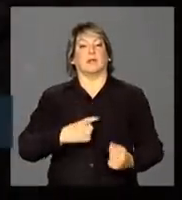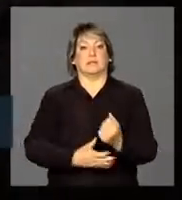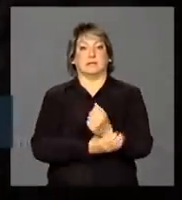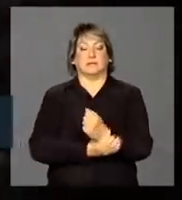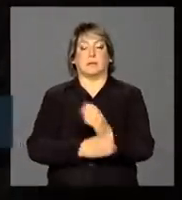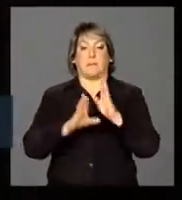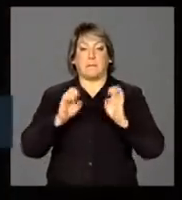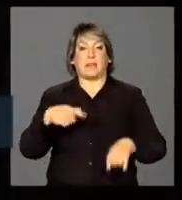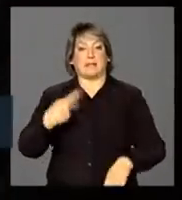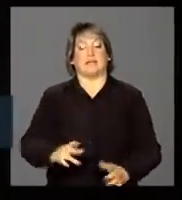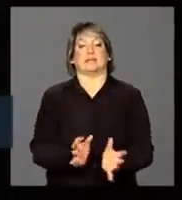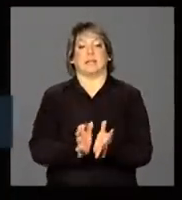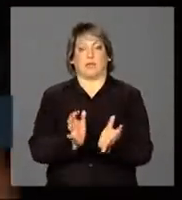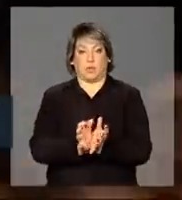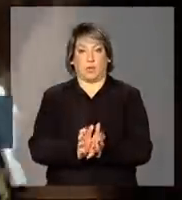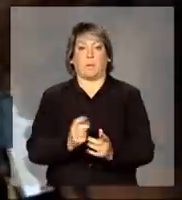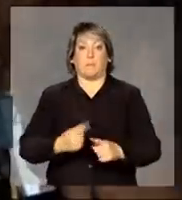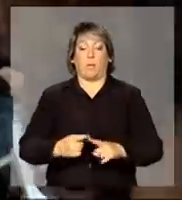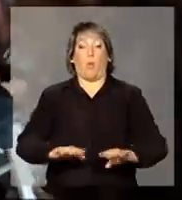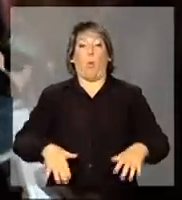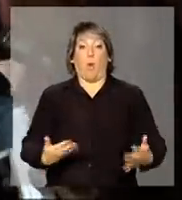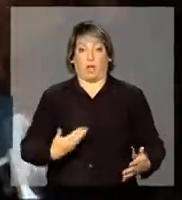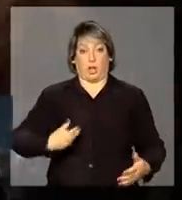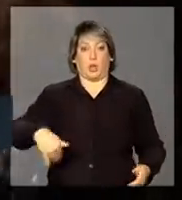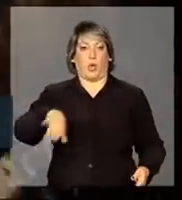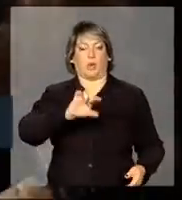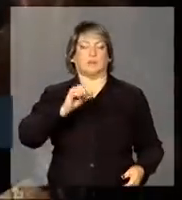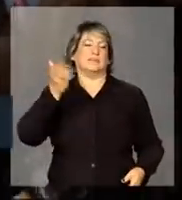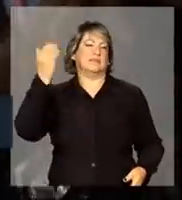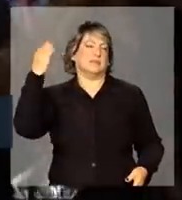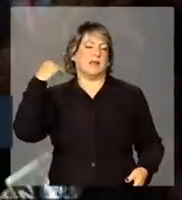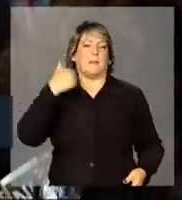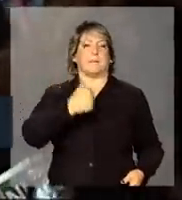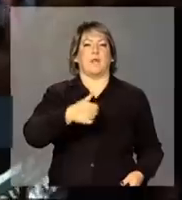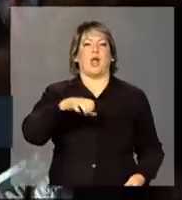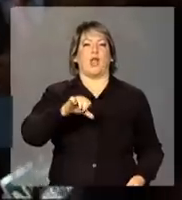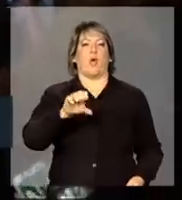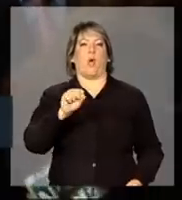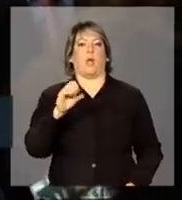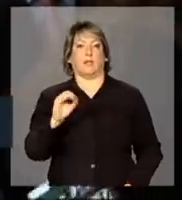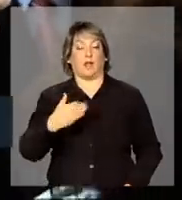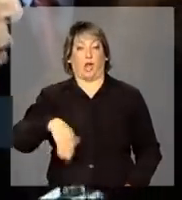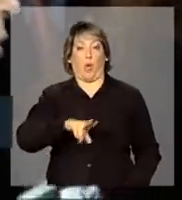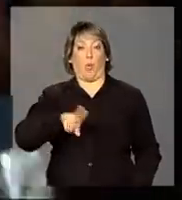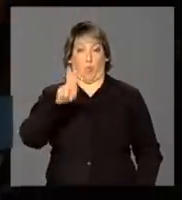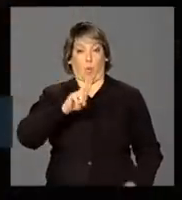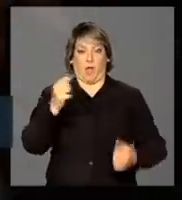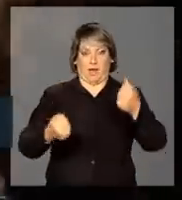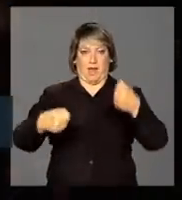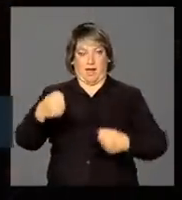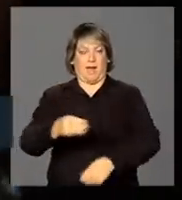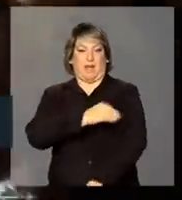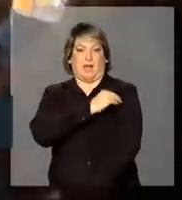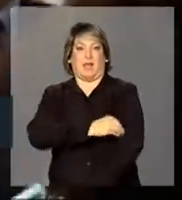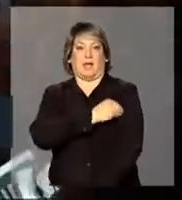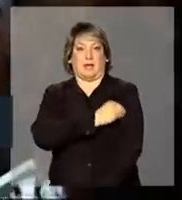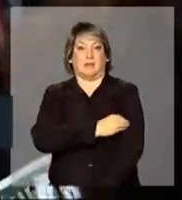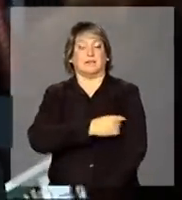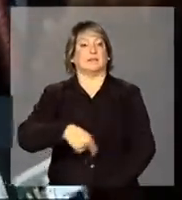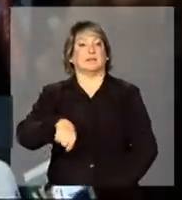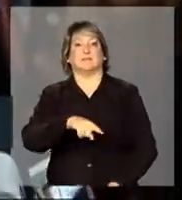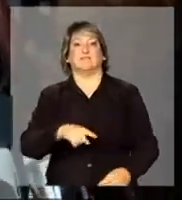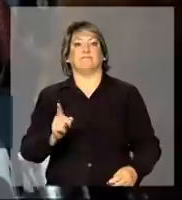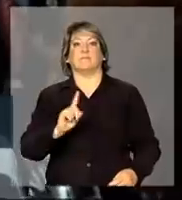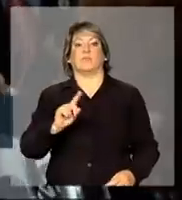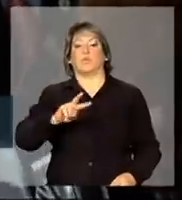setor. Quando nós, nos anos 80, usamos carros a álcool, eles eram